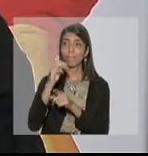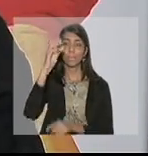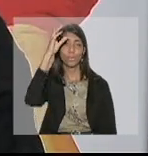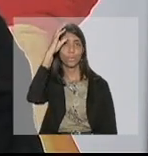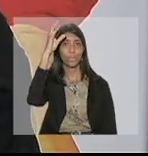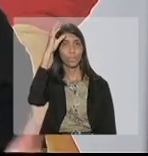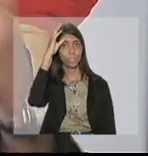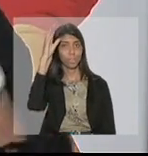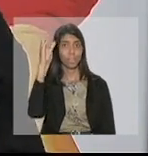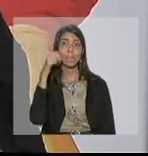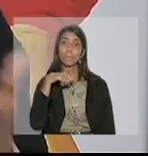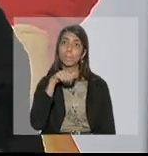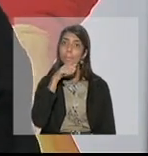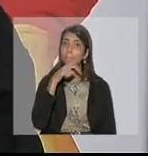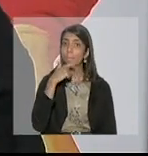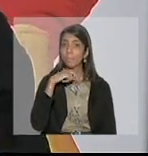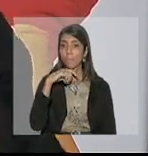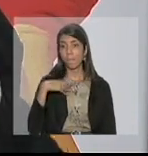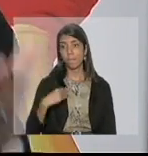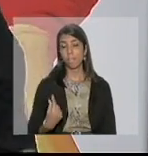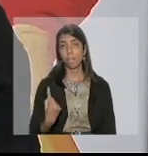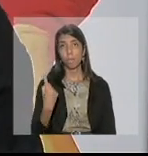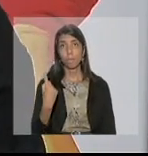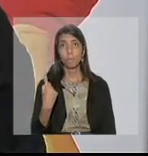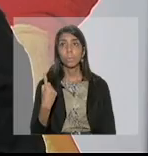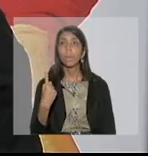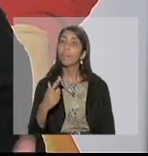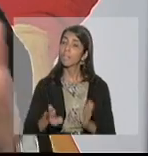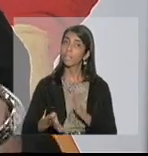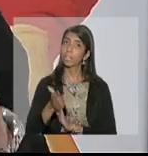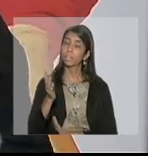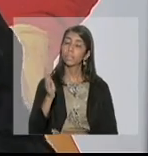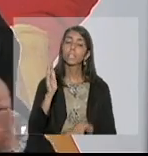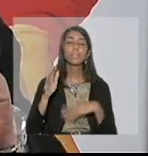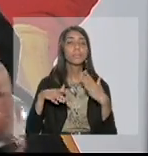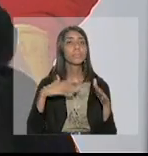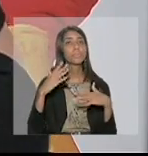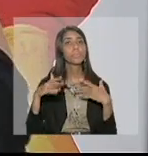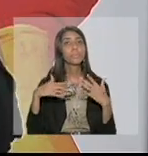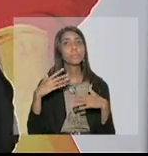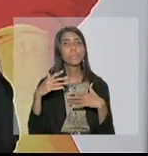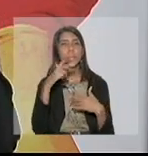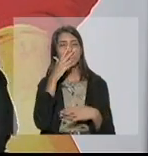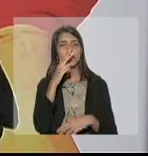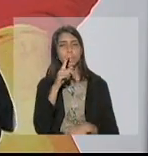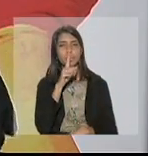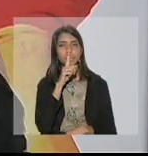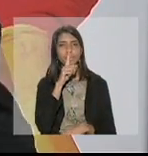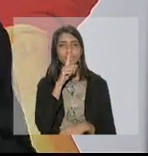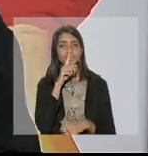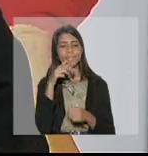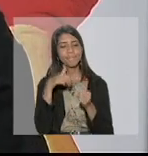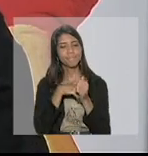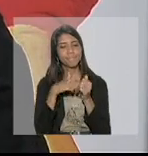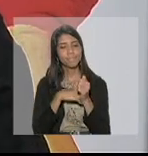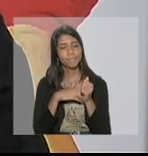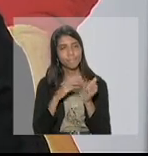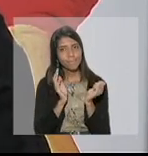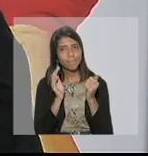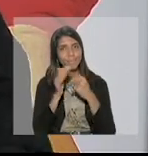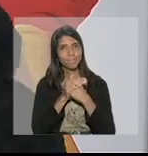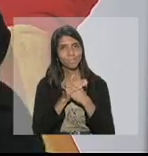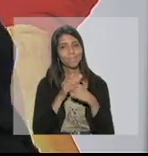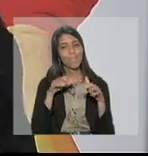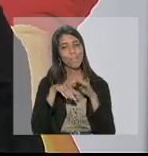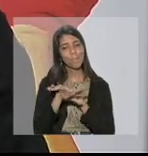tia na Venezuela, meus pais, eu filha única, e eu viajei. Eu acho que a partir daí ficou lá reprimido, lá no bolsinho